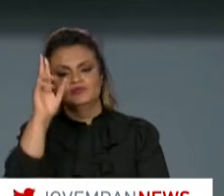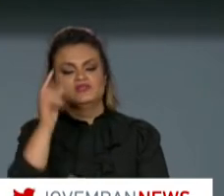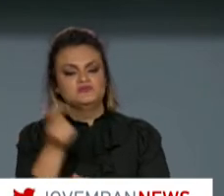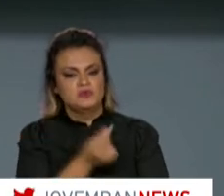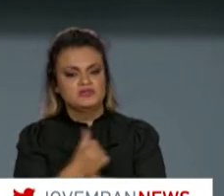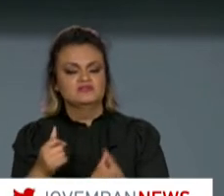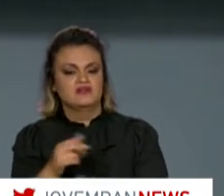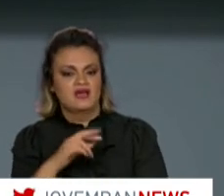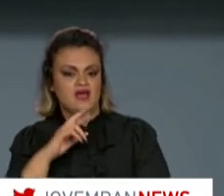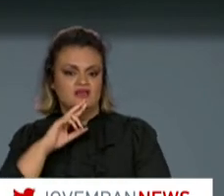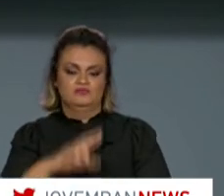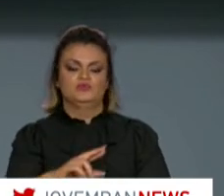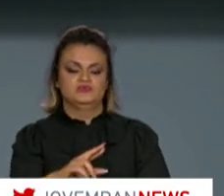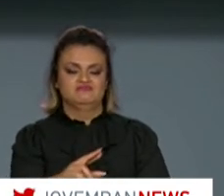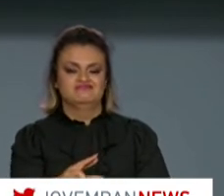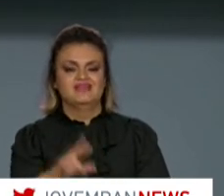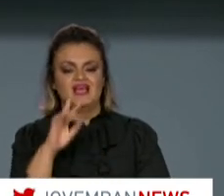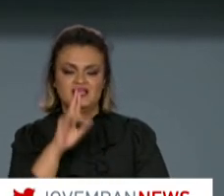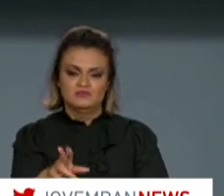reaja da maneira como